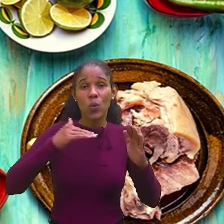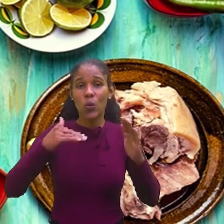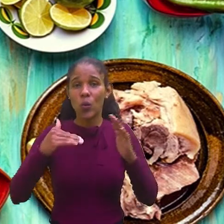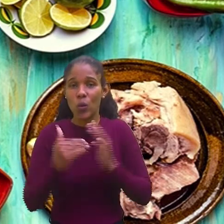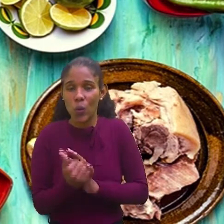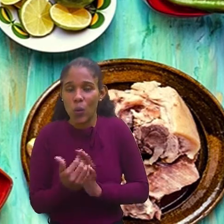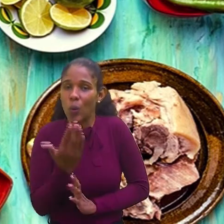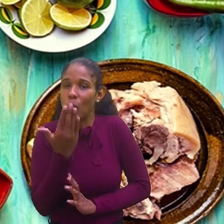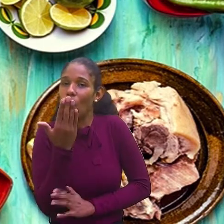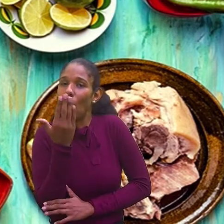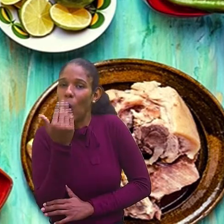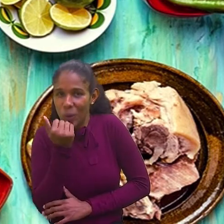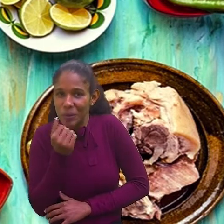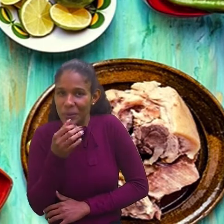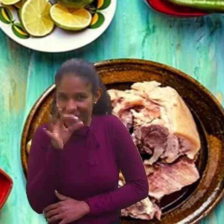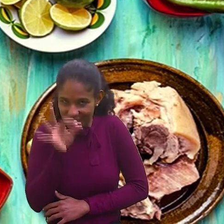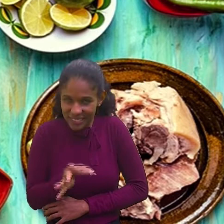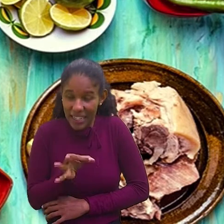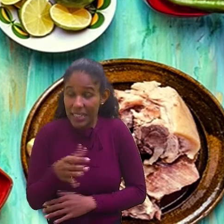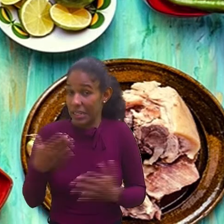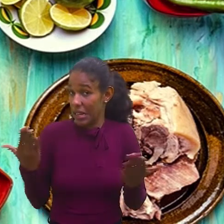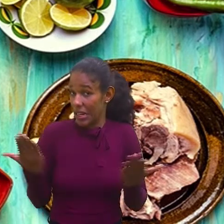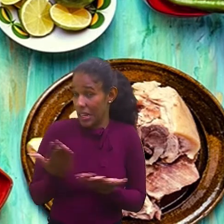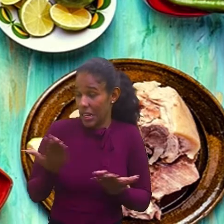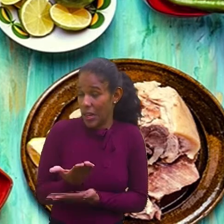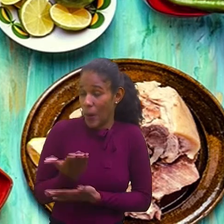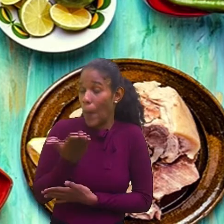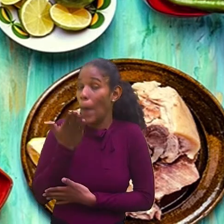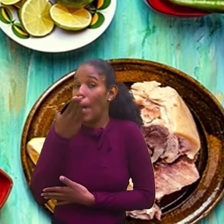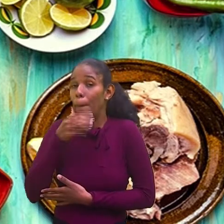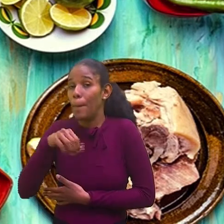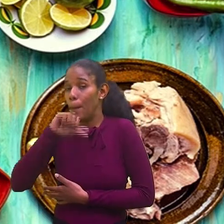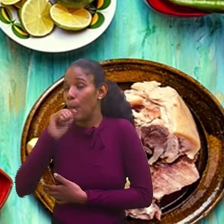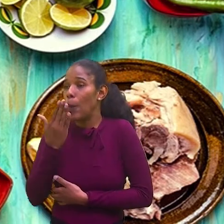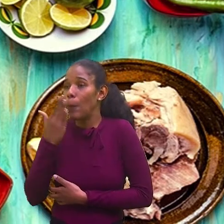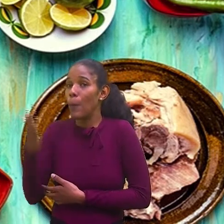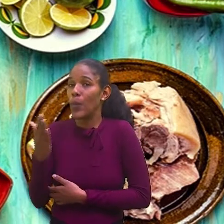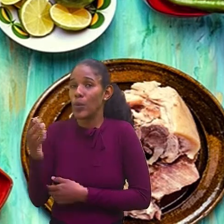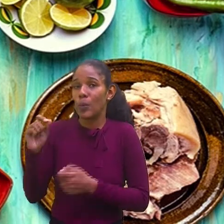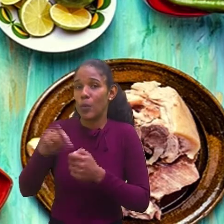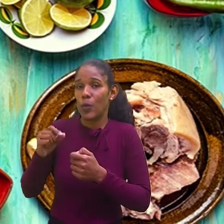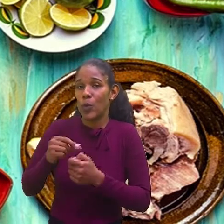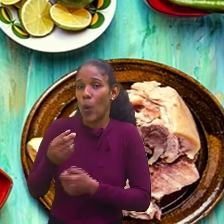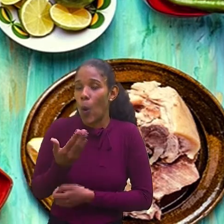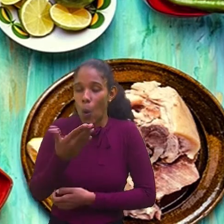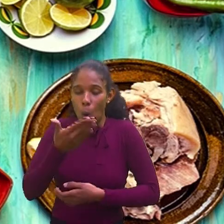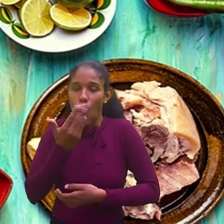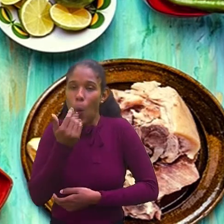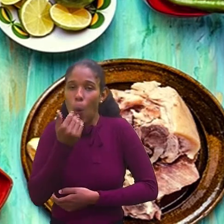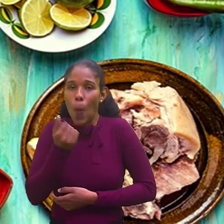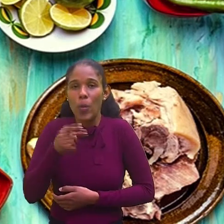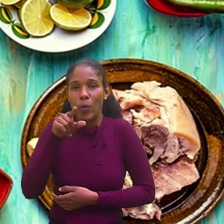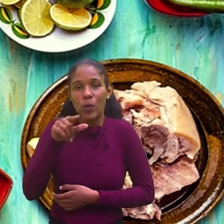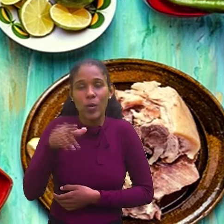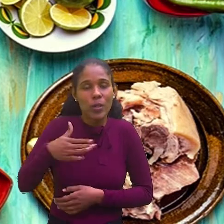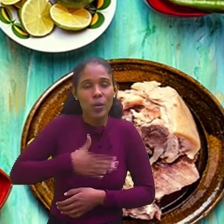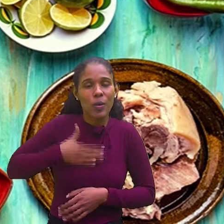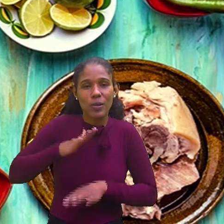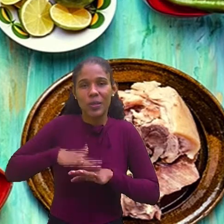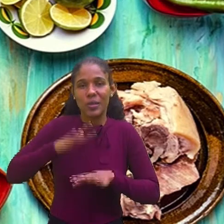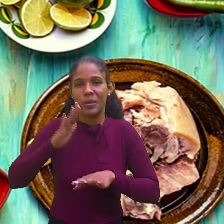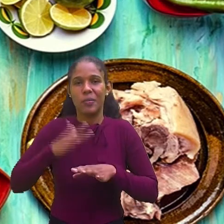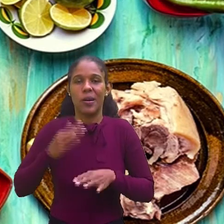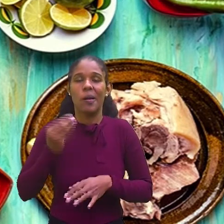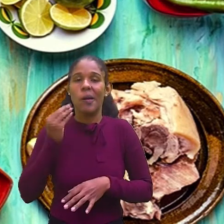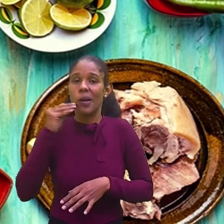Assunto gostoso, não é mesmo? Agora é só escolher o prato que mais gosta, fazer ou pedir para alguém fazer, que é o caso das crianças. E